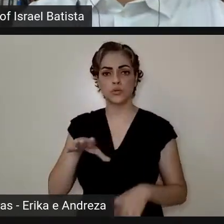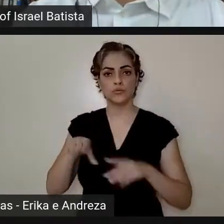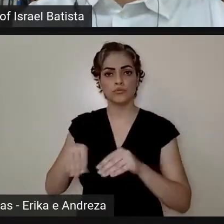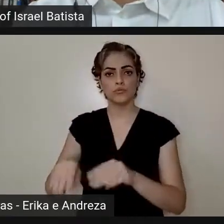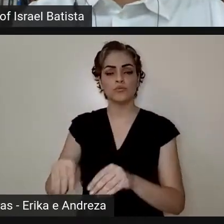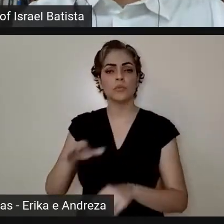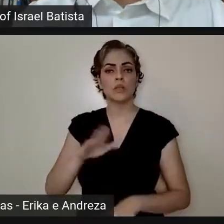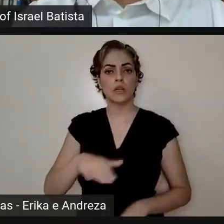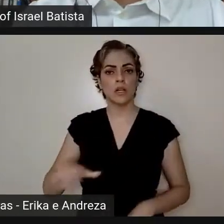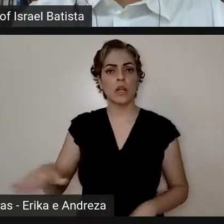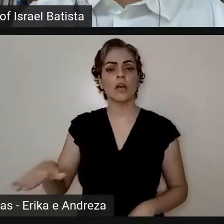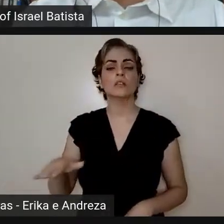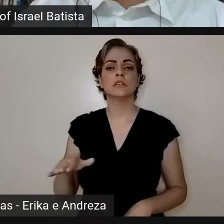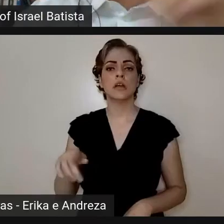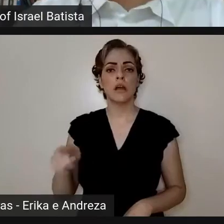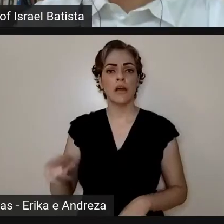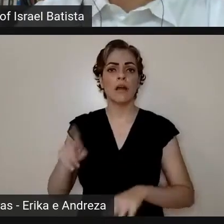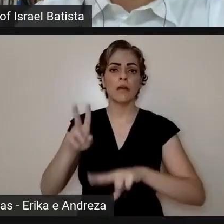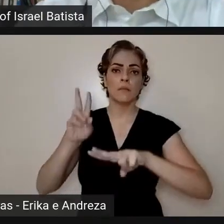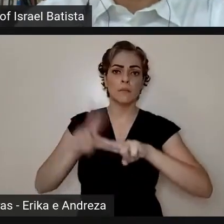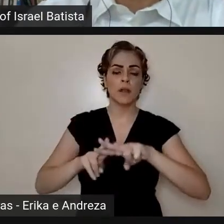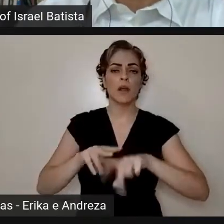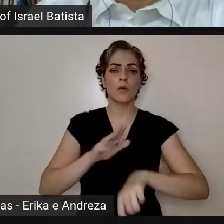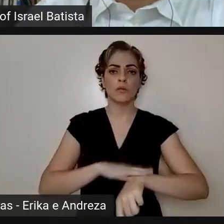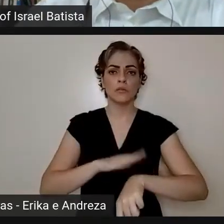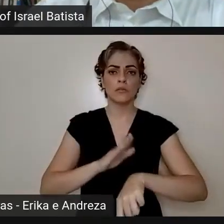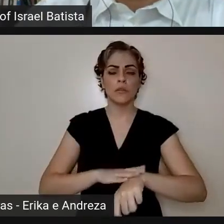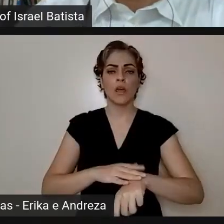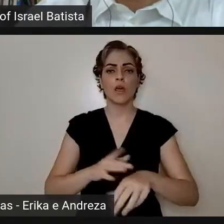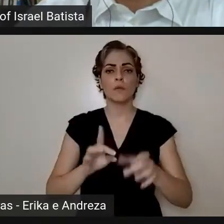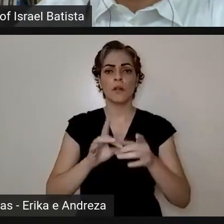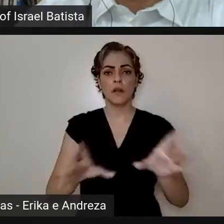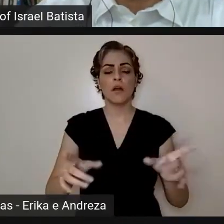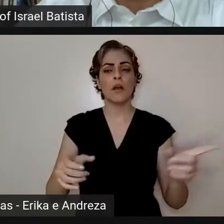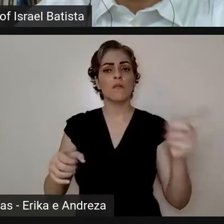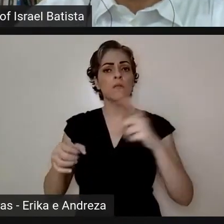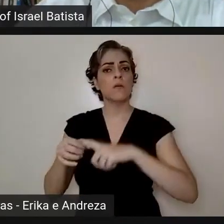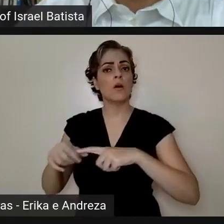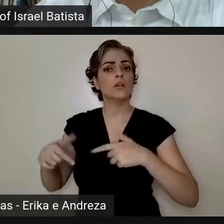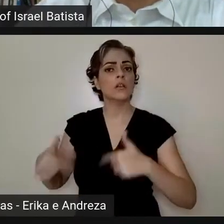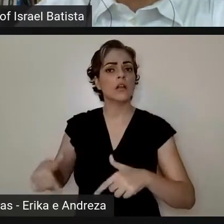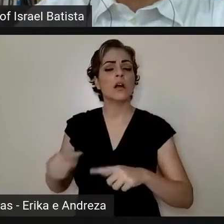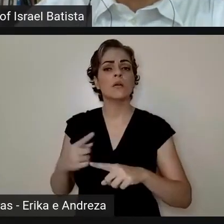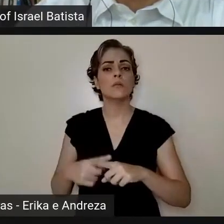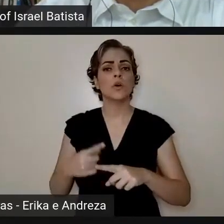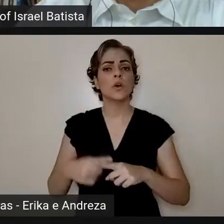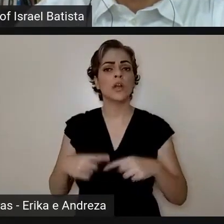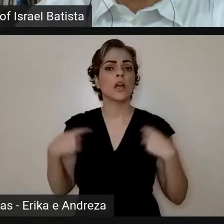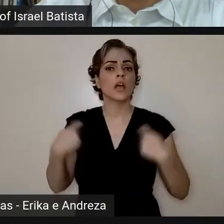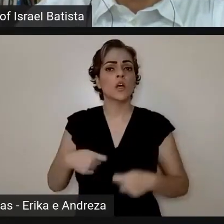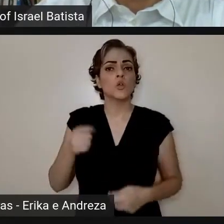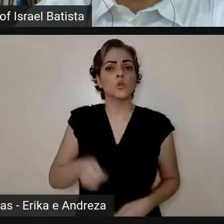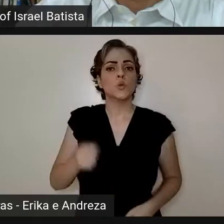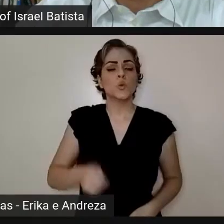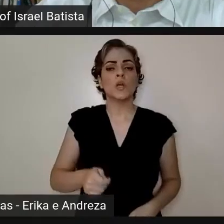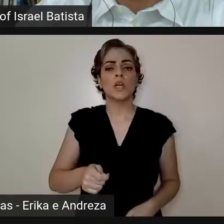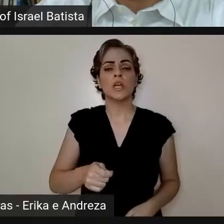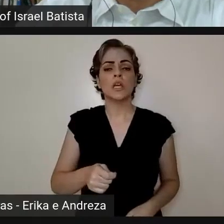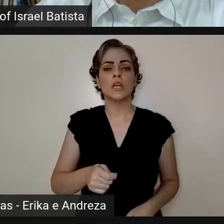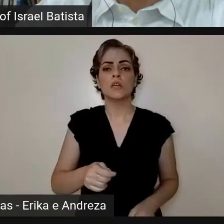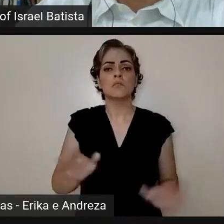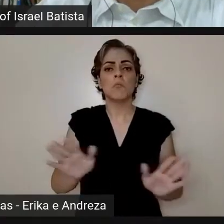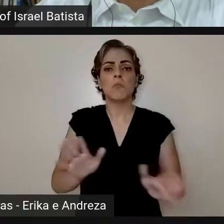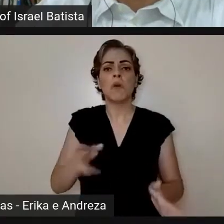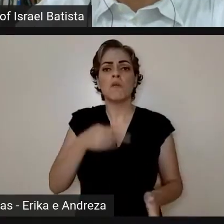um tempo na prisão e agora foi reincorporado porque a sentença do juiz não dizia que ele tinha ali que perder o seu